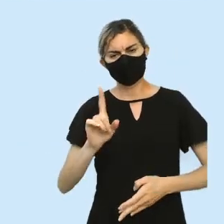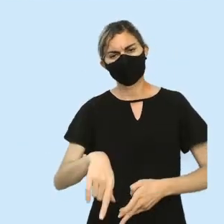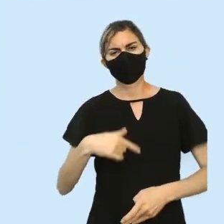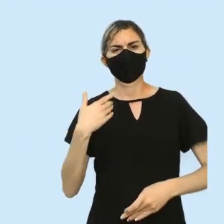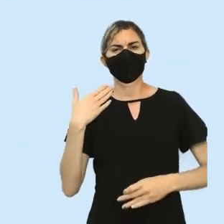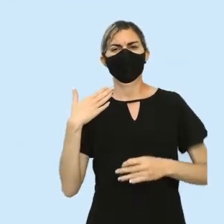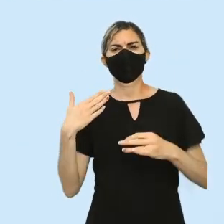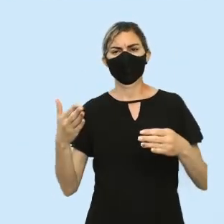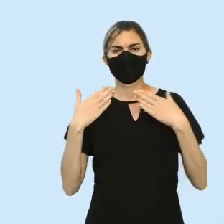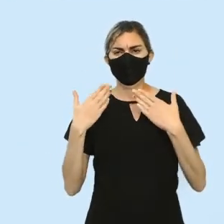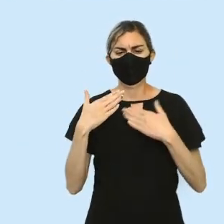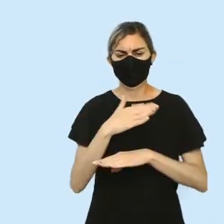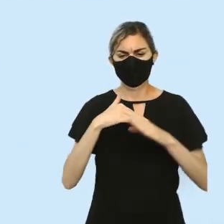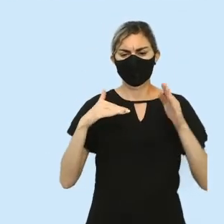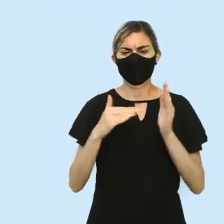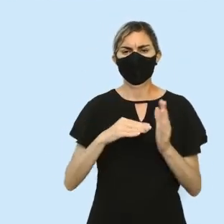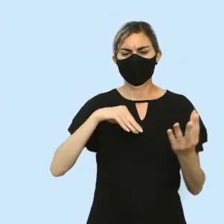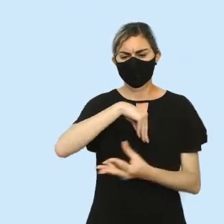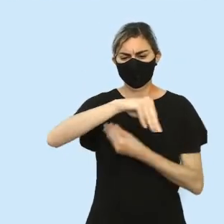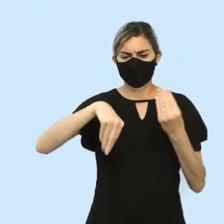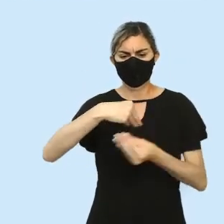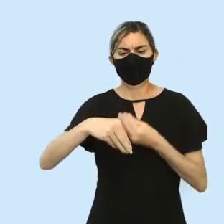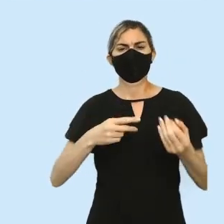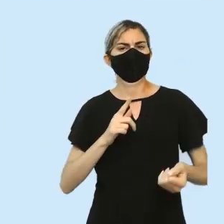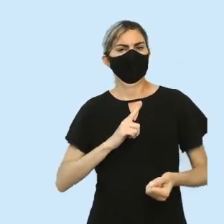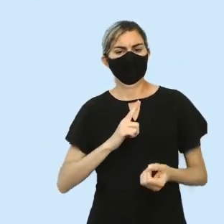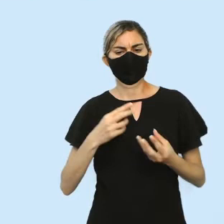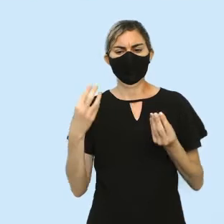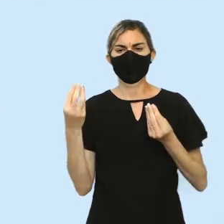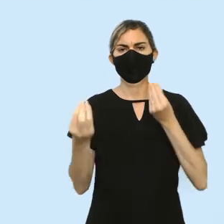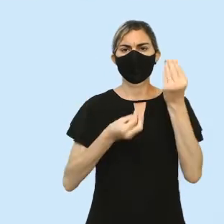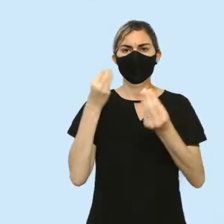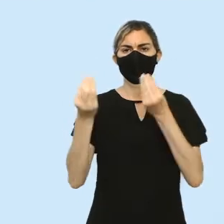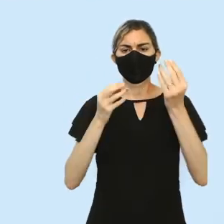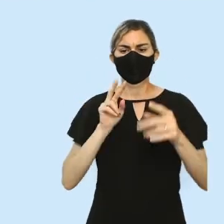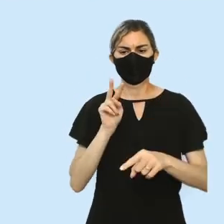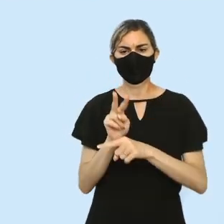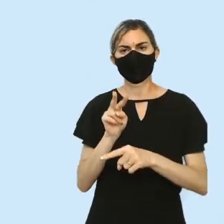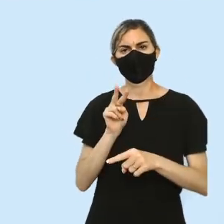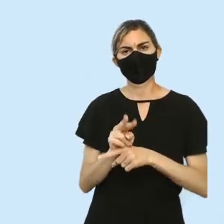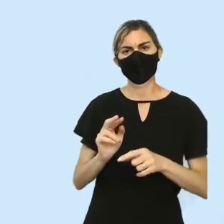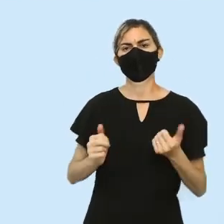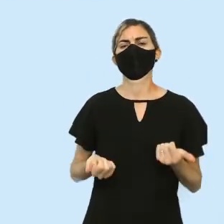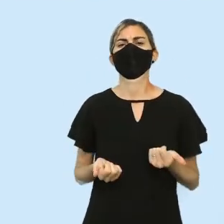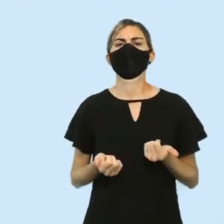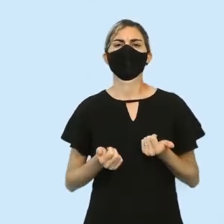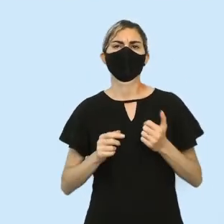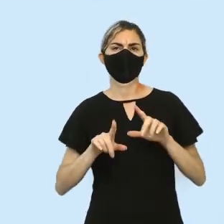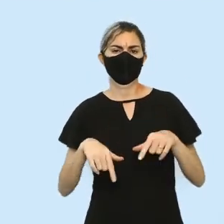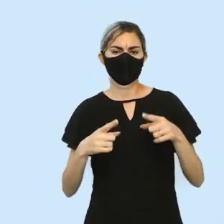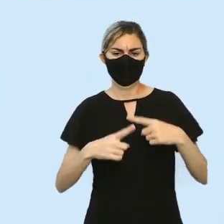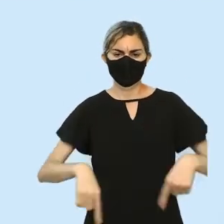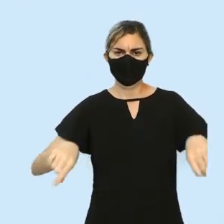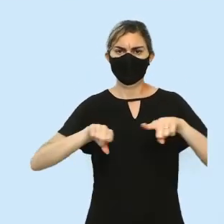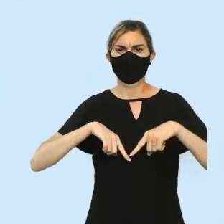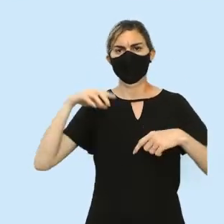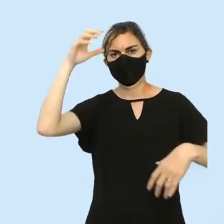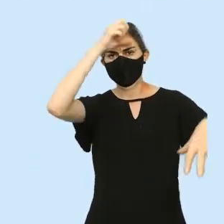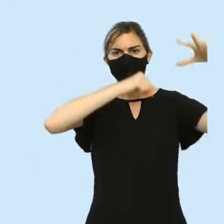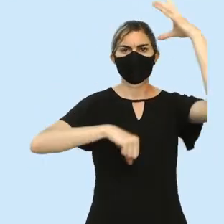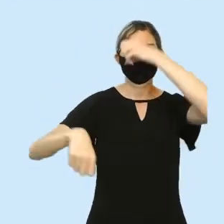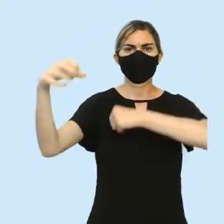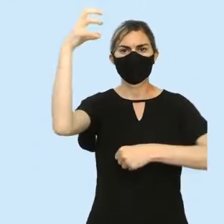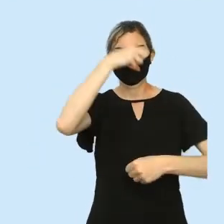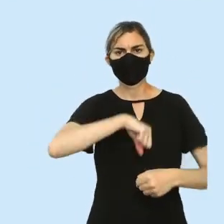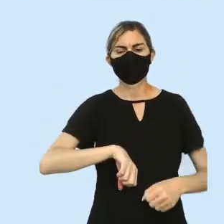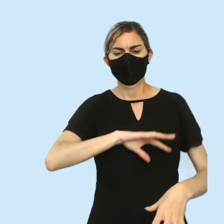calor total e misturas. Temos como expectativa da nossa